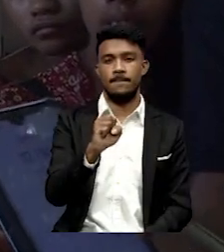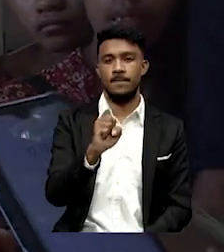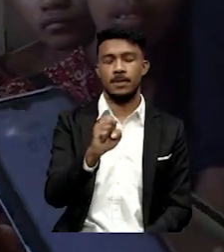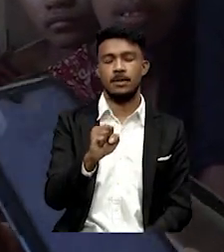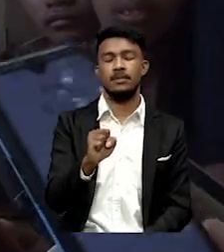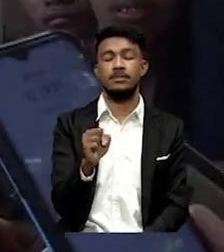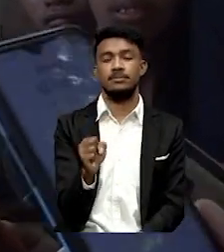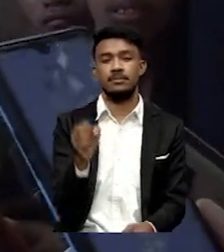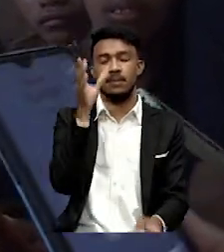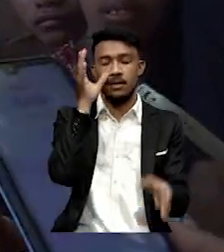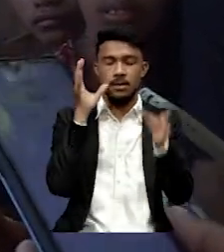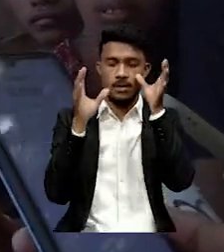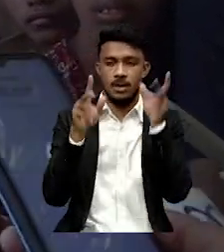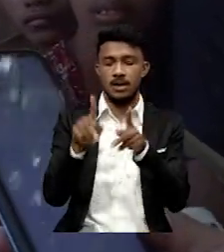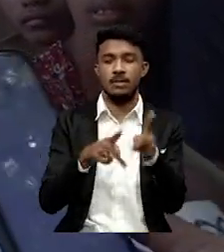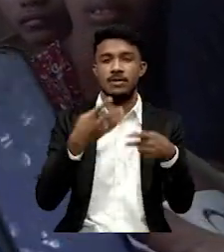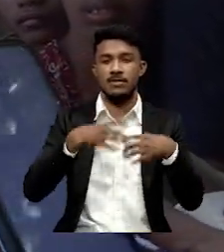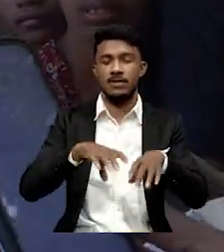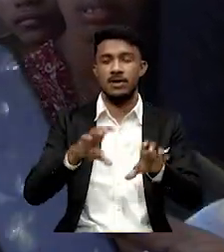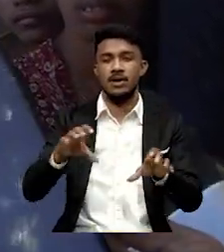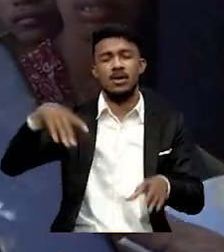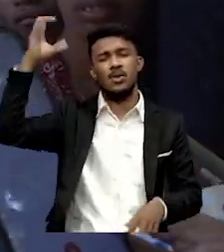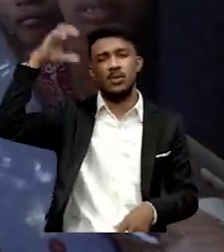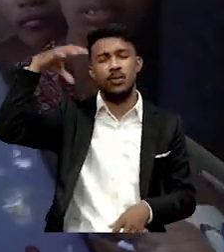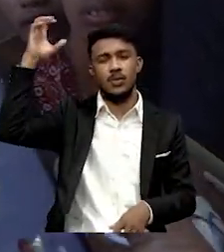Coitado, é uma fã, é de Leirão, Udan, Tarro.